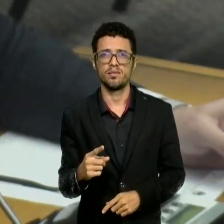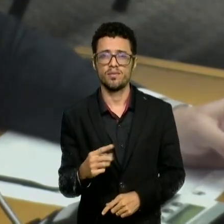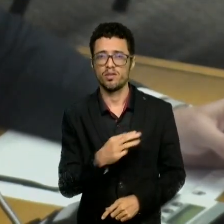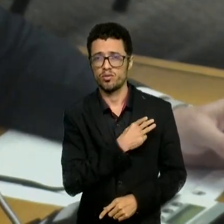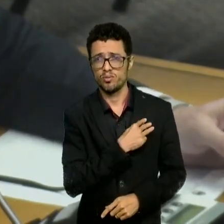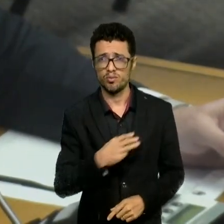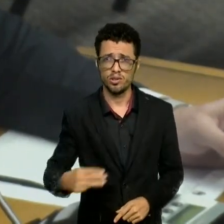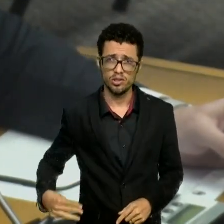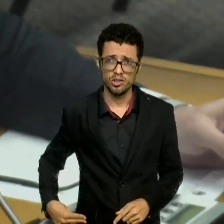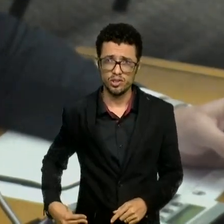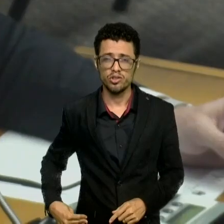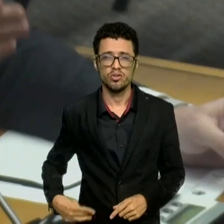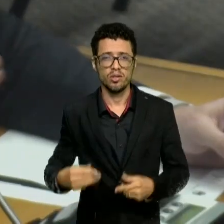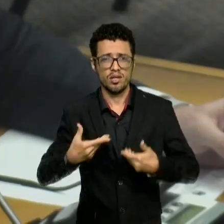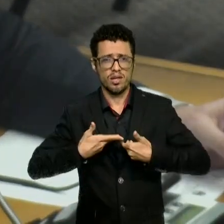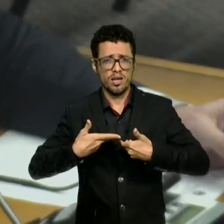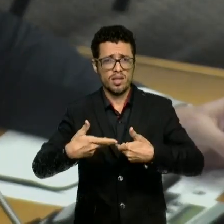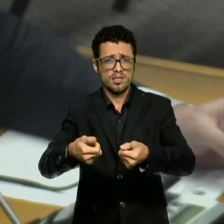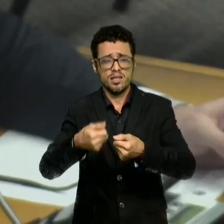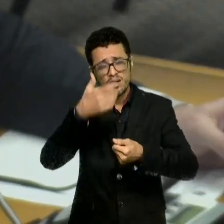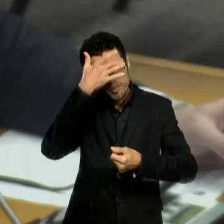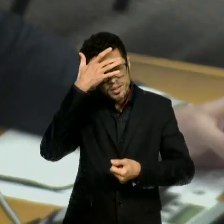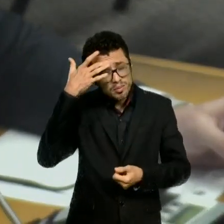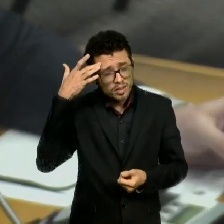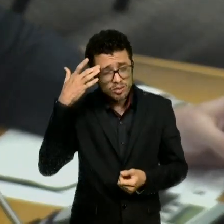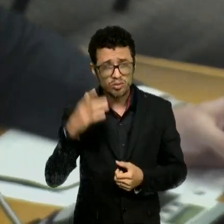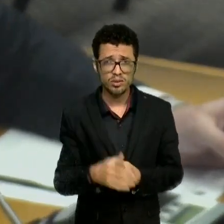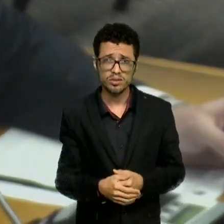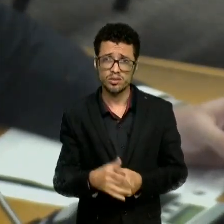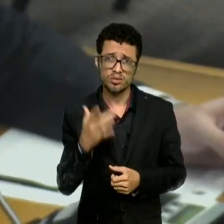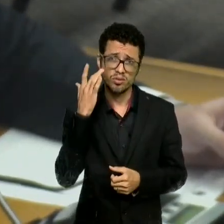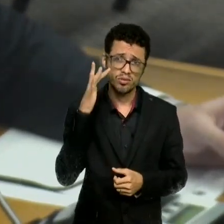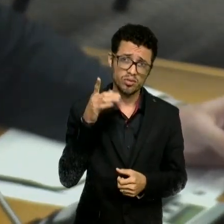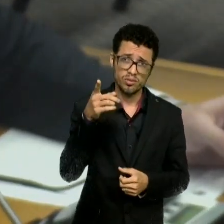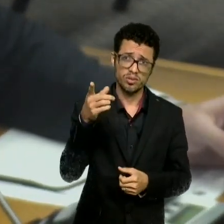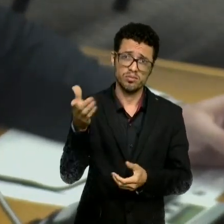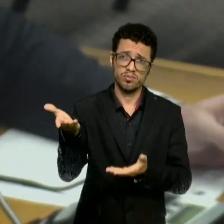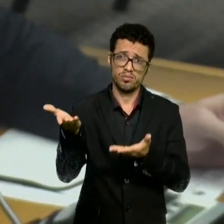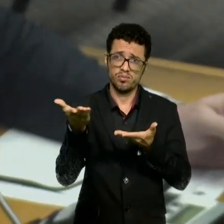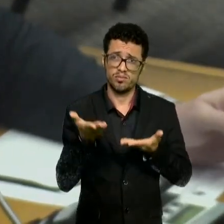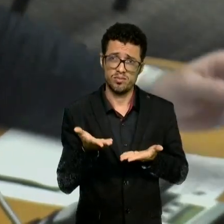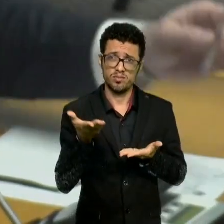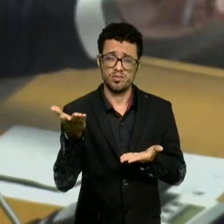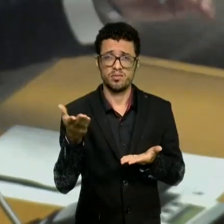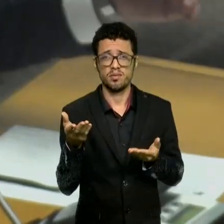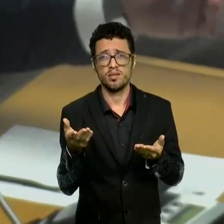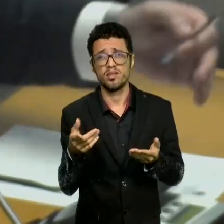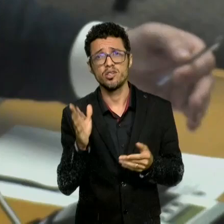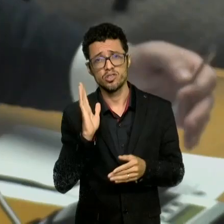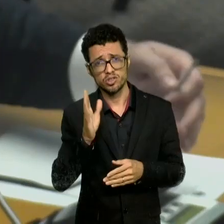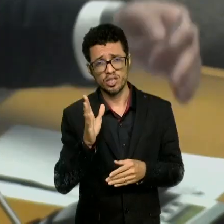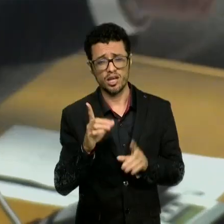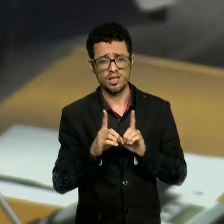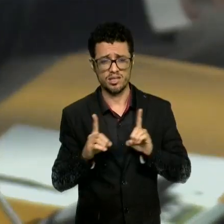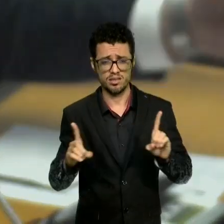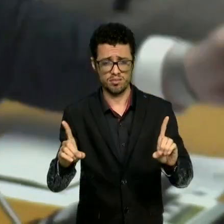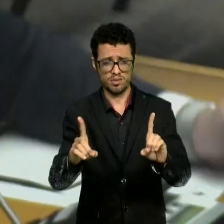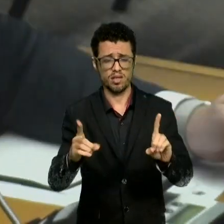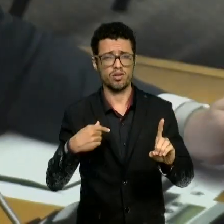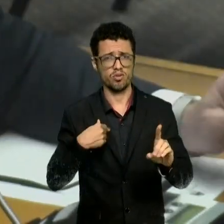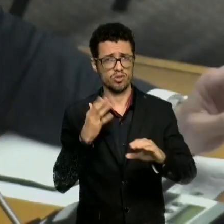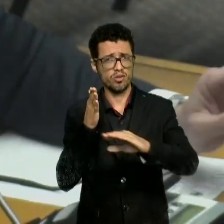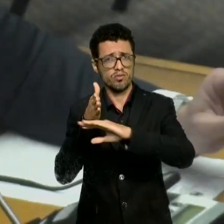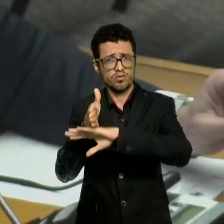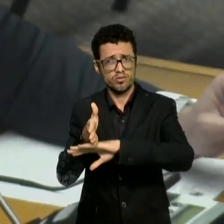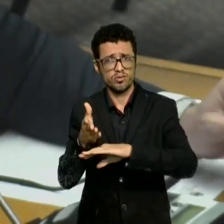do STJ, pelo desembargador federal. Vossa Excelência talvez tenha sido também. Como fui recebido por desembargador, como fui recebido por membro do